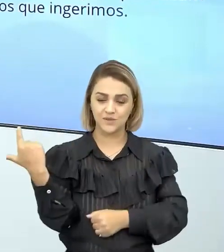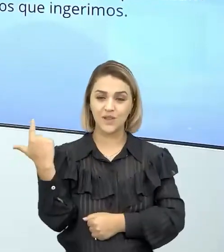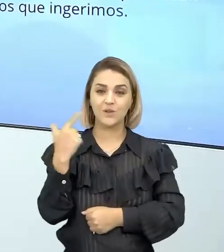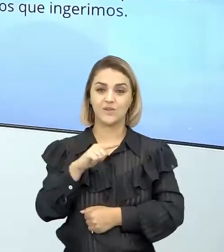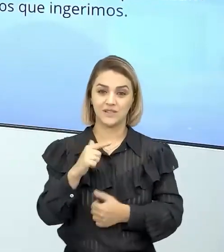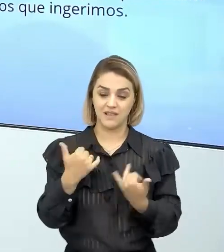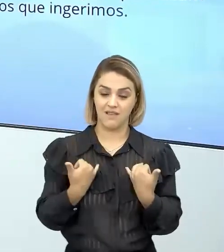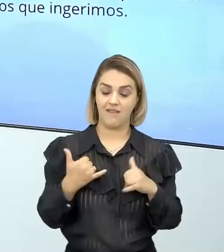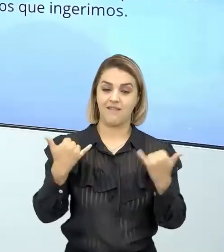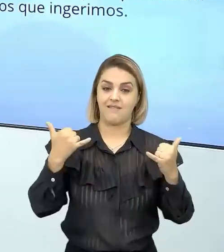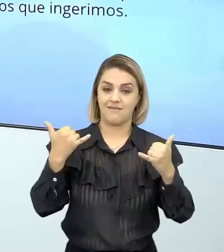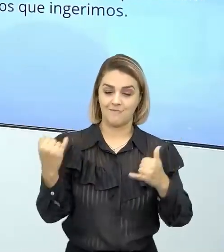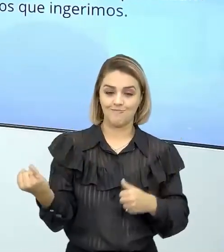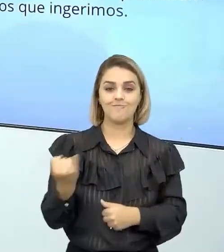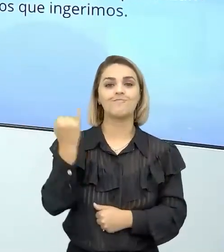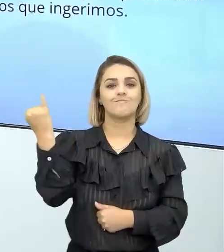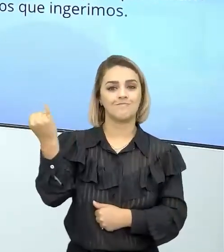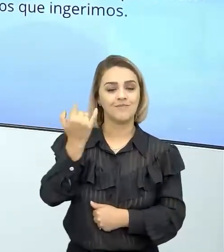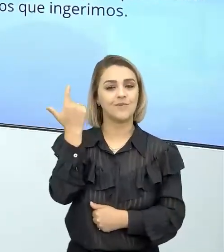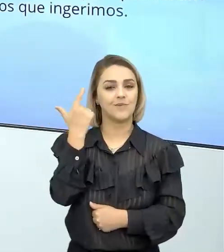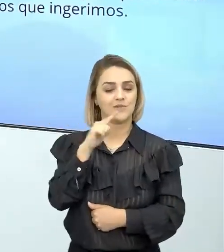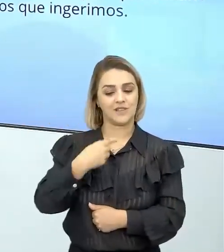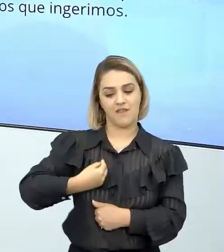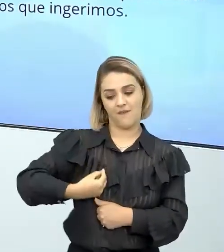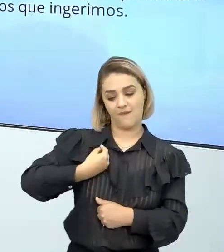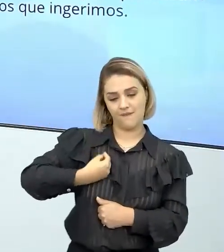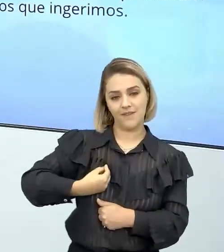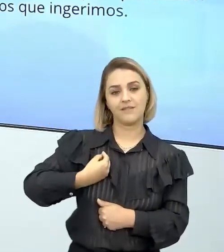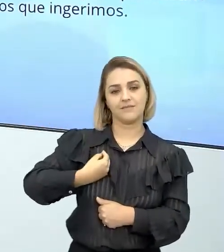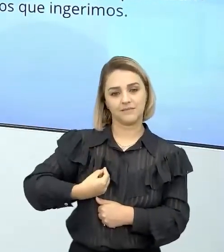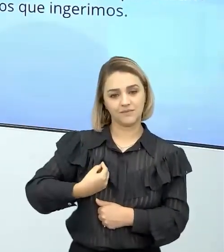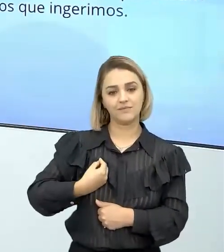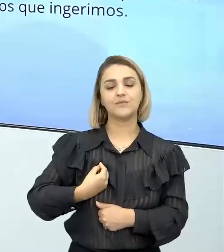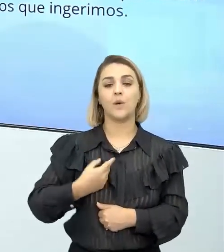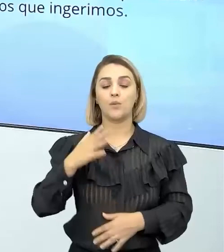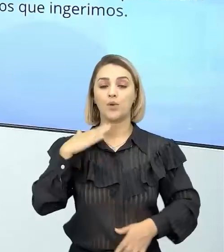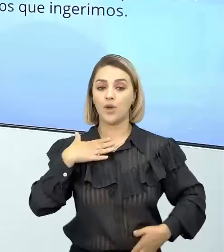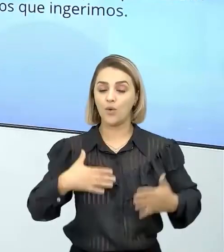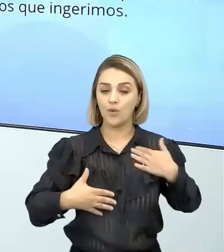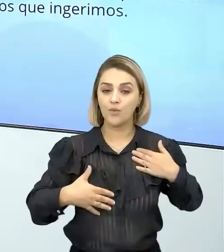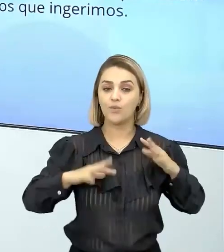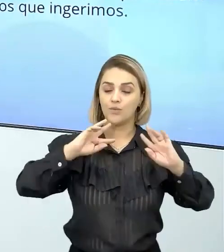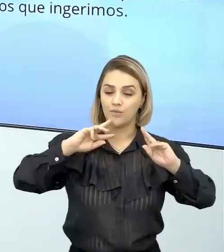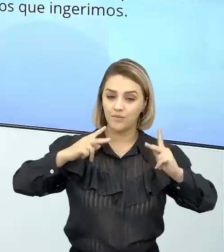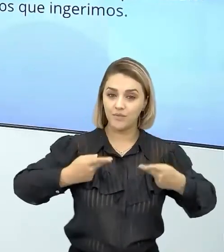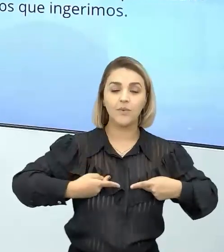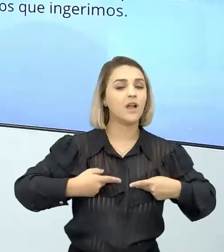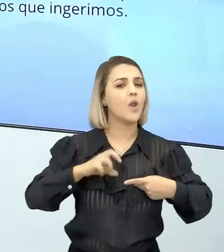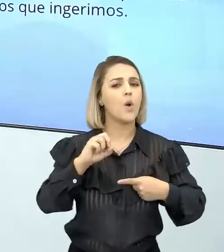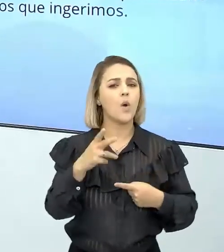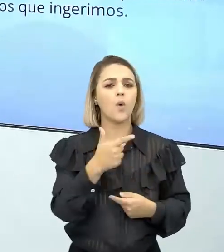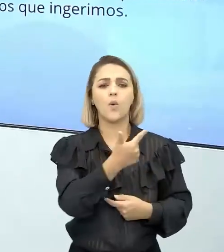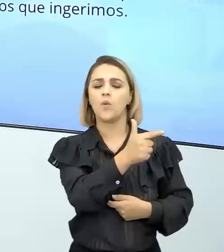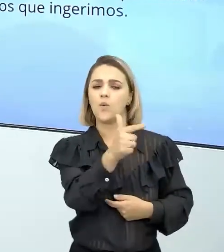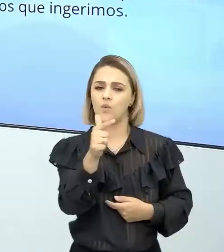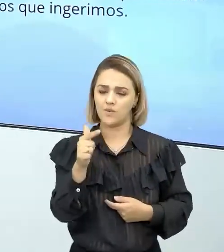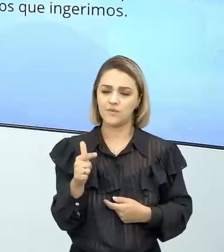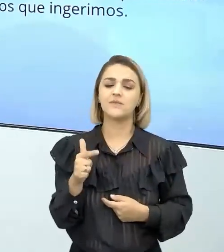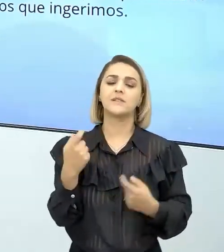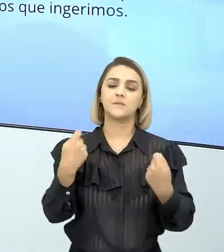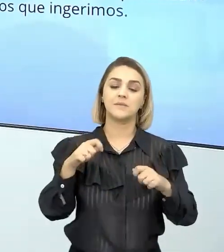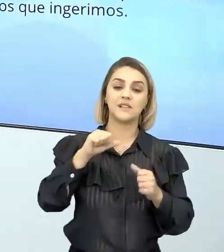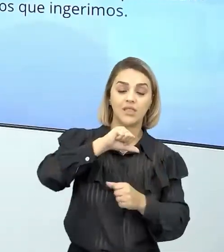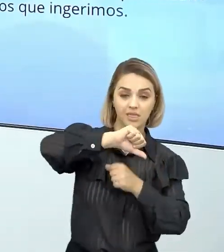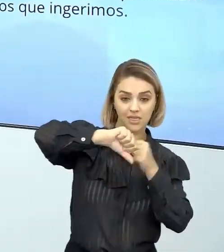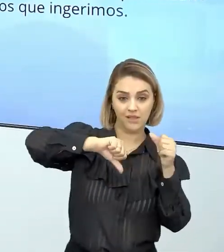energia necessária para a manutenção da nossa vida. Porque um corpo humano ou de qualquer outro ser vivo ele só funciona quando há transformações